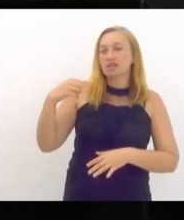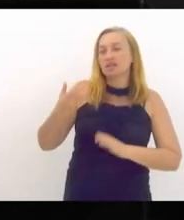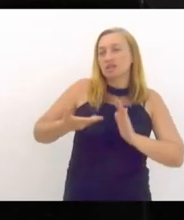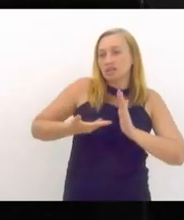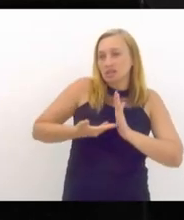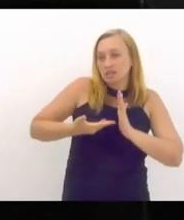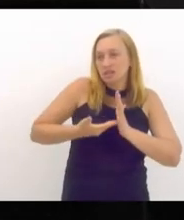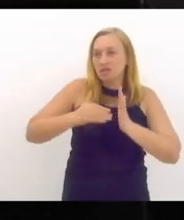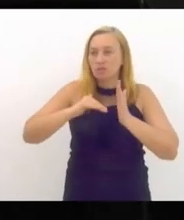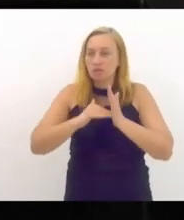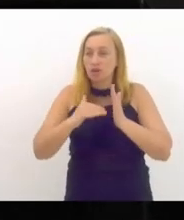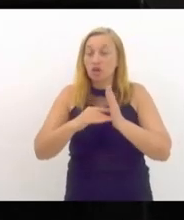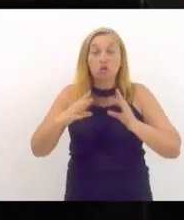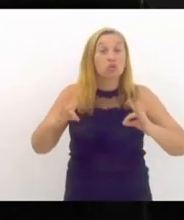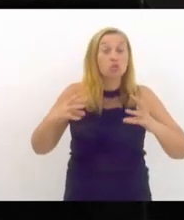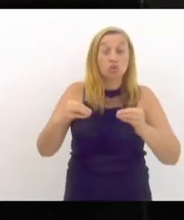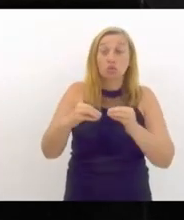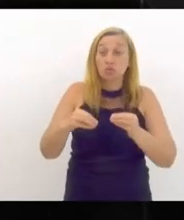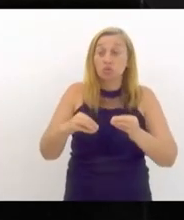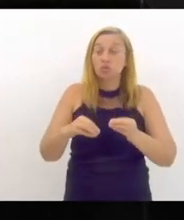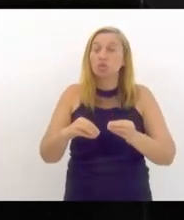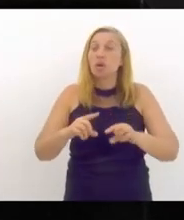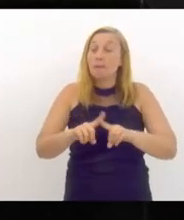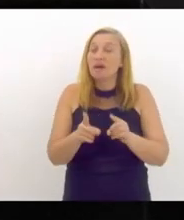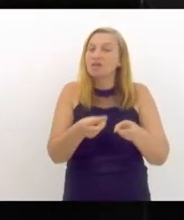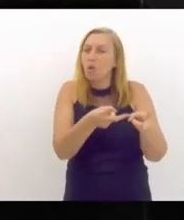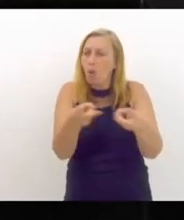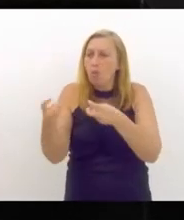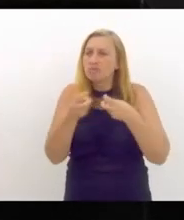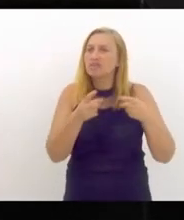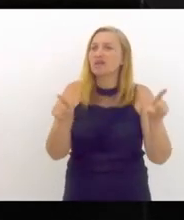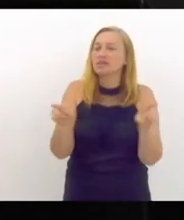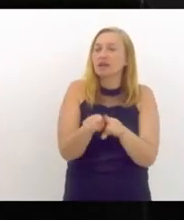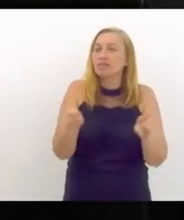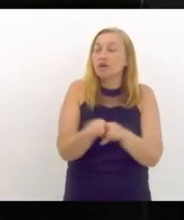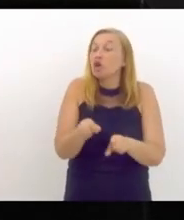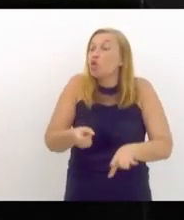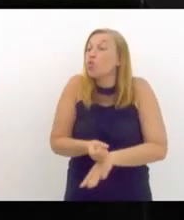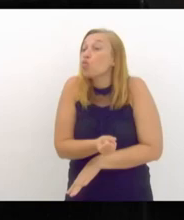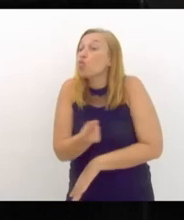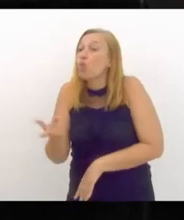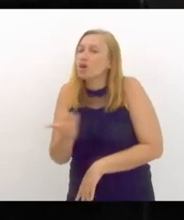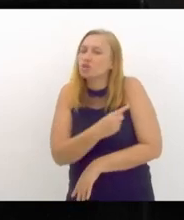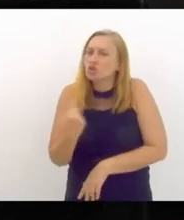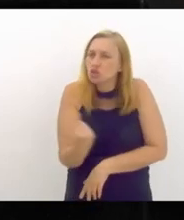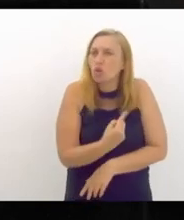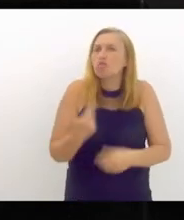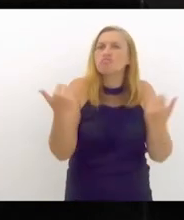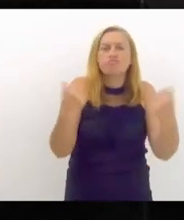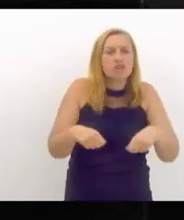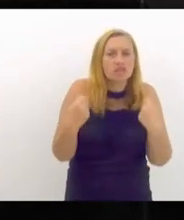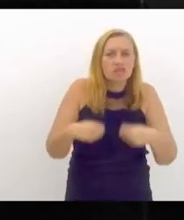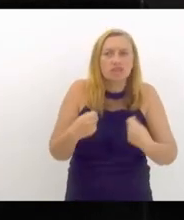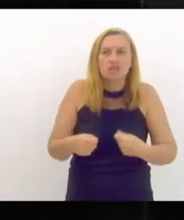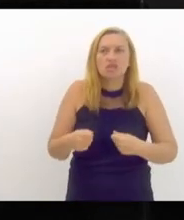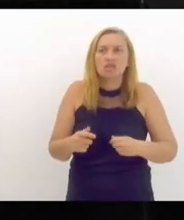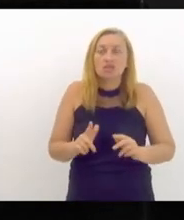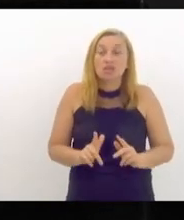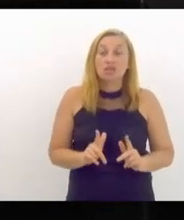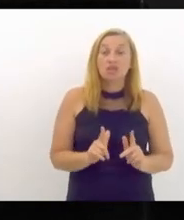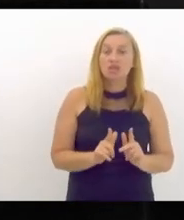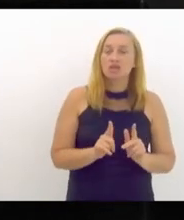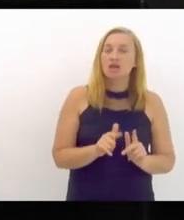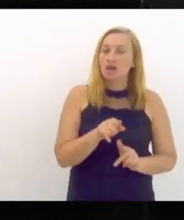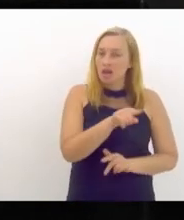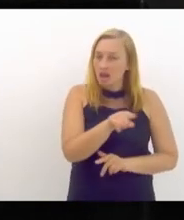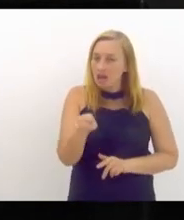absurdo todo, mas é também a gente observar o quanto que nós precisamos que essas mesmas